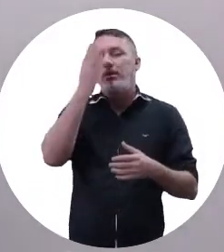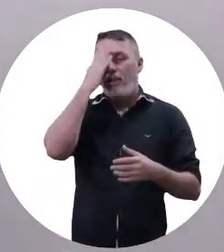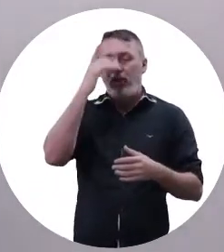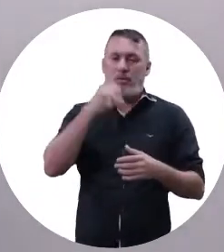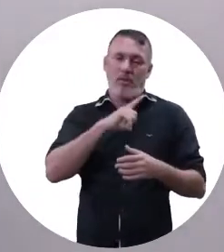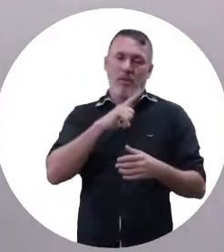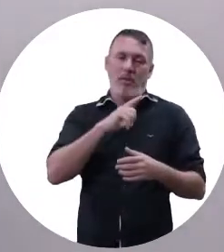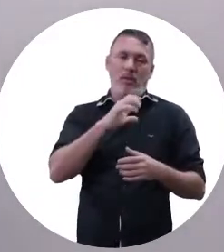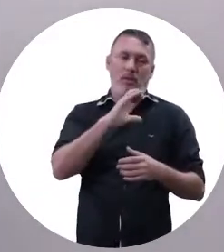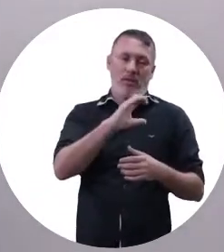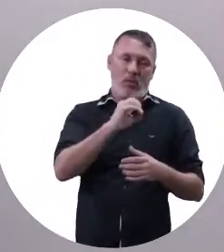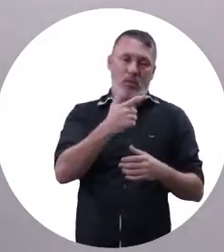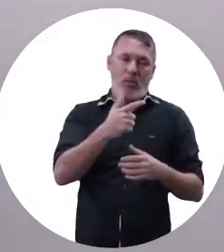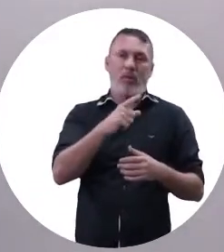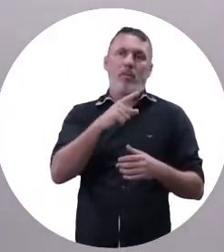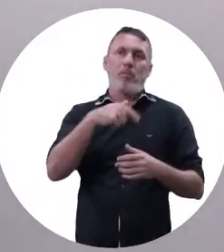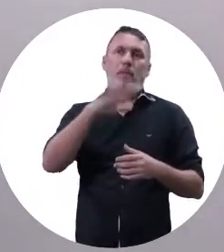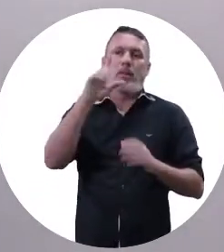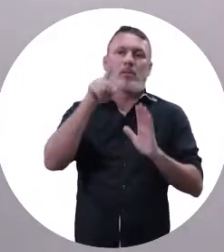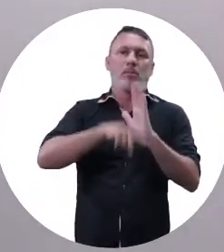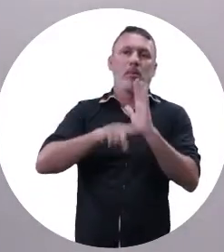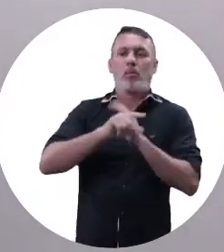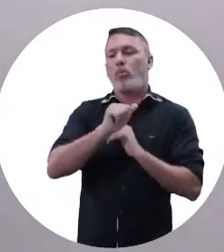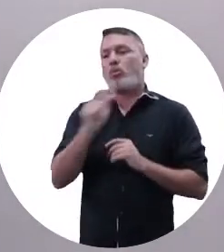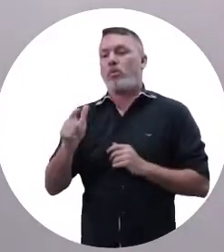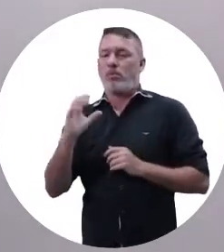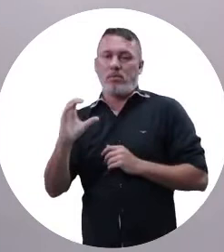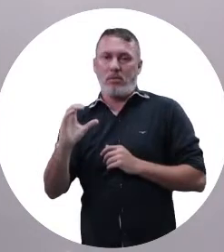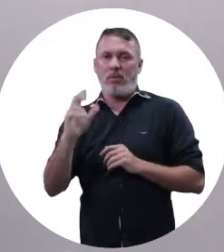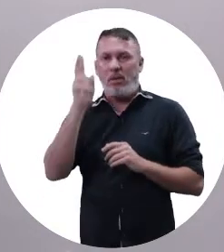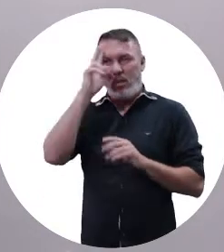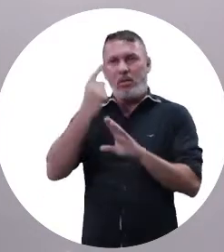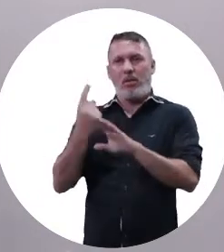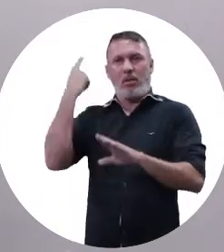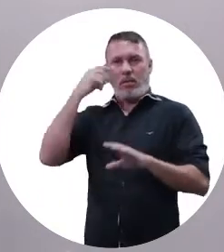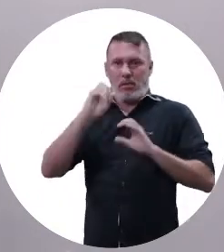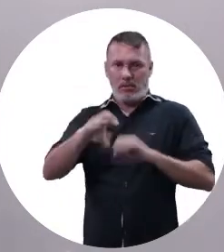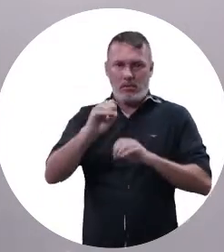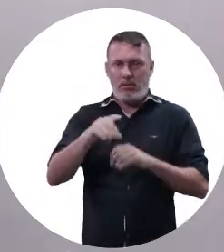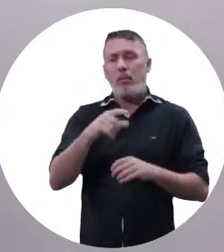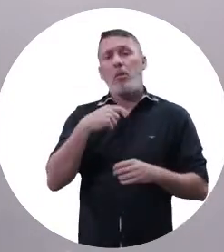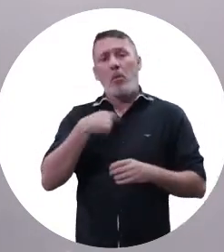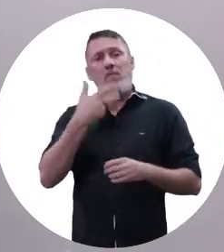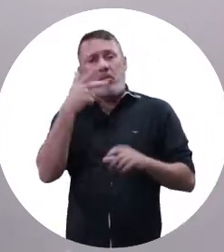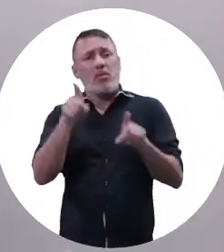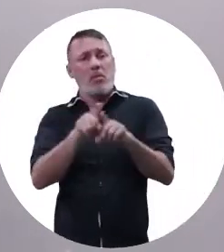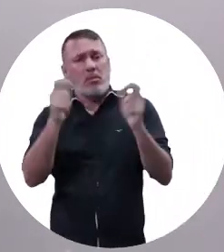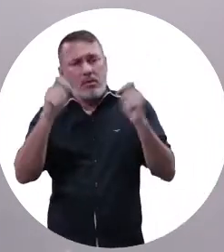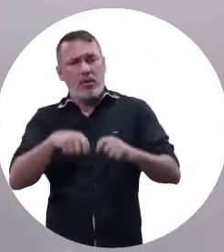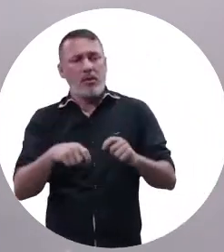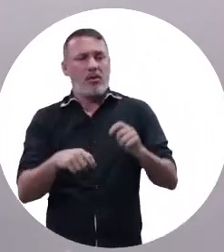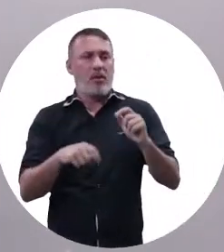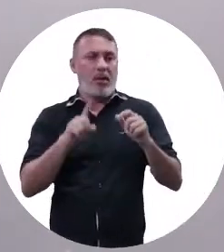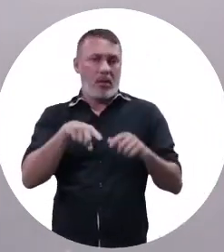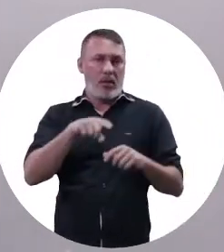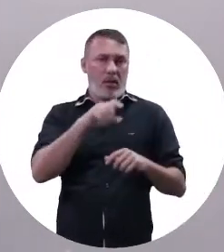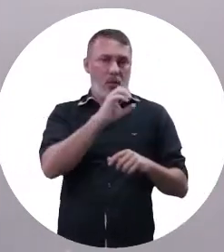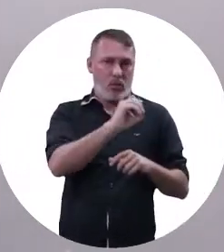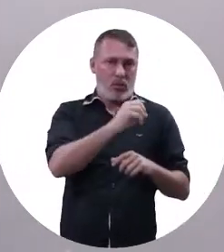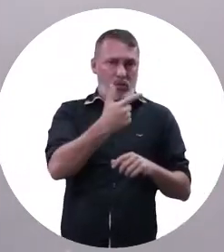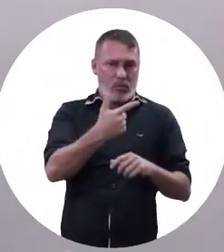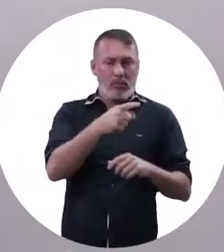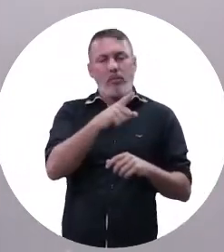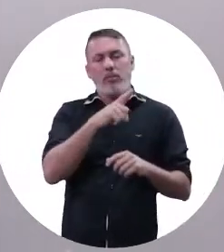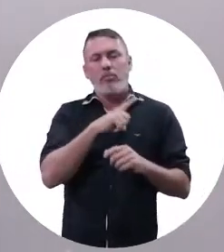oxigênio é mais eletronegativo que o carbono. A gente viu a eletronegatividade lá. Eu posso afirmar que o oxigênio ele tem uma